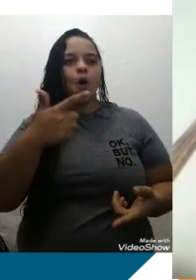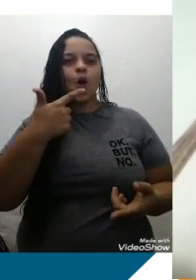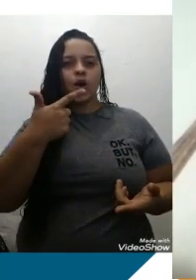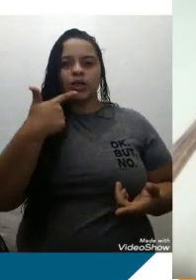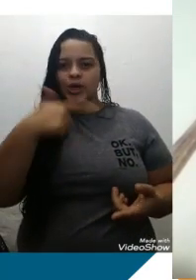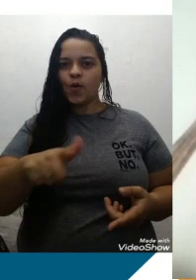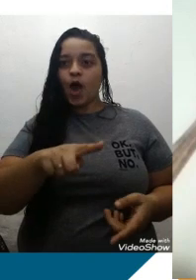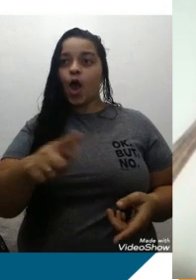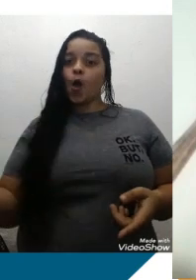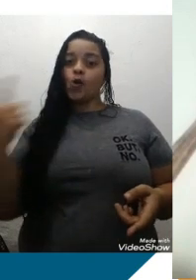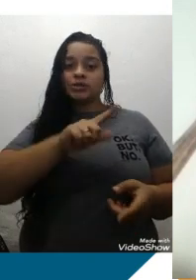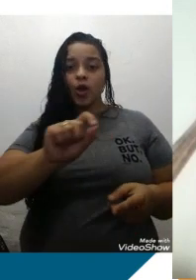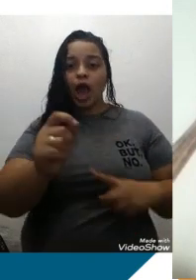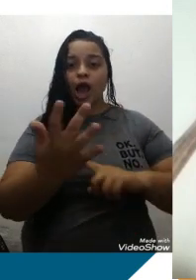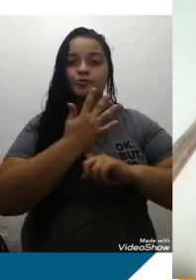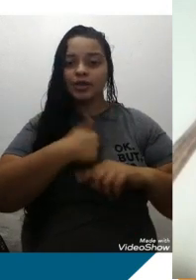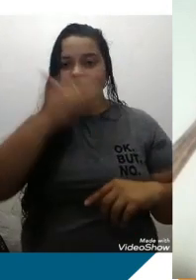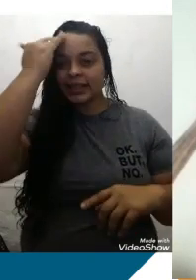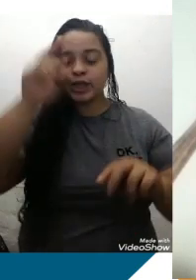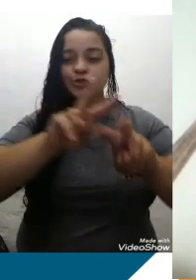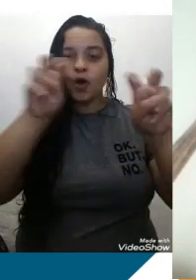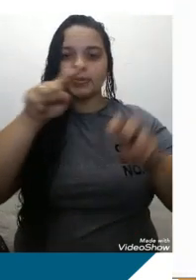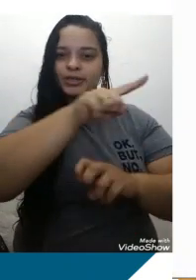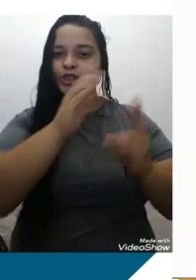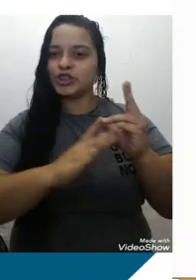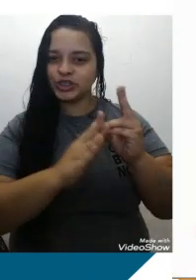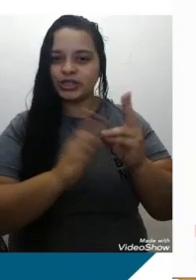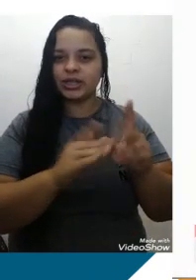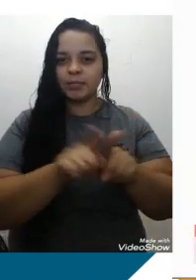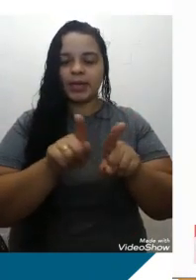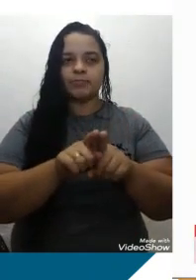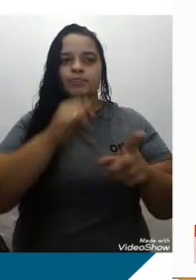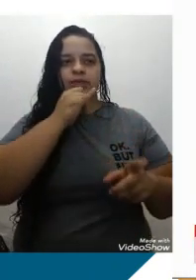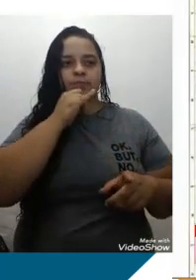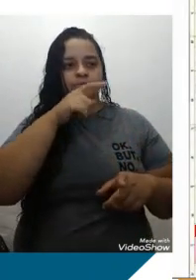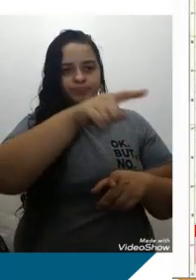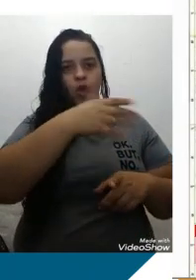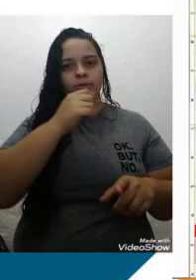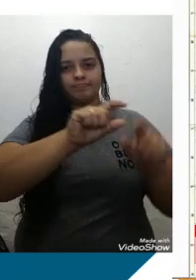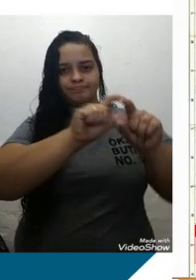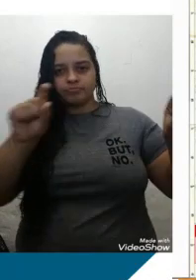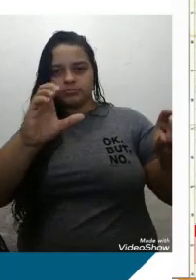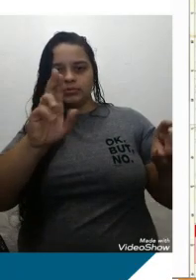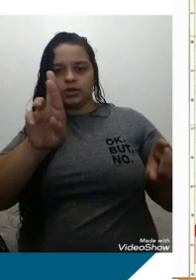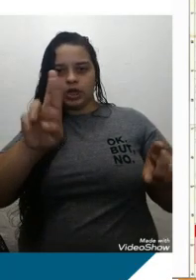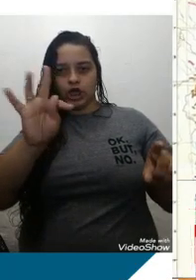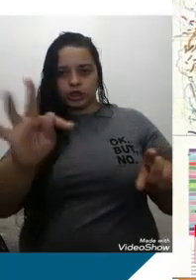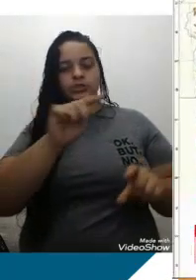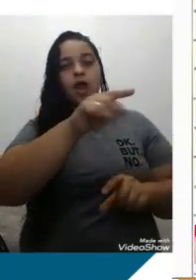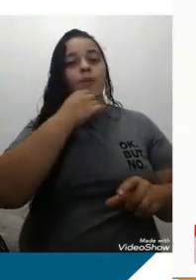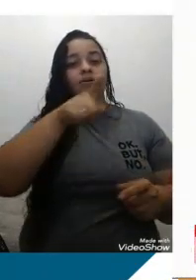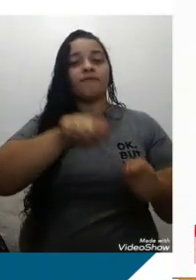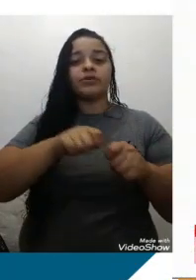historiador, né? Um trabalho muito importante nesse sentido foi feito por um antropólogo chamado Kurt Nimuendaju, que chegou a fazer um mapa dos